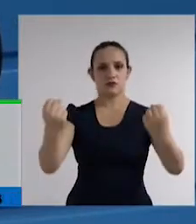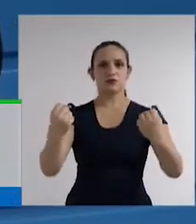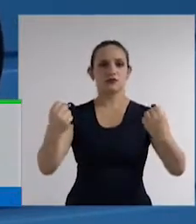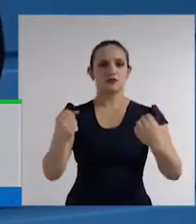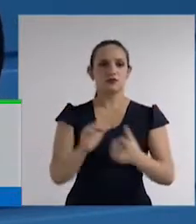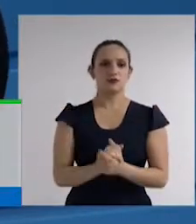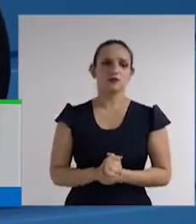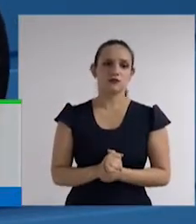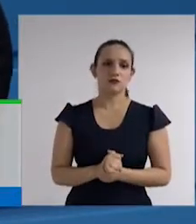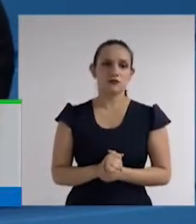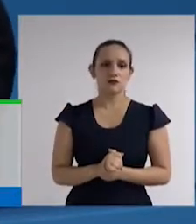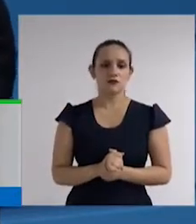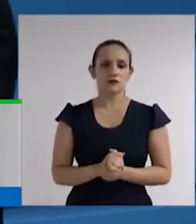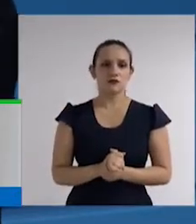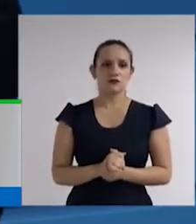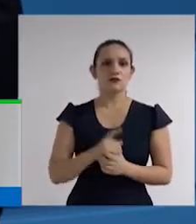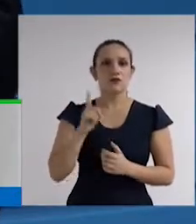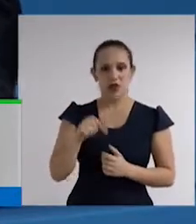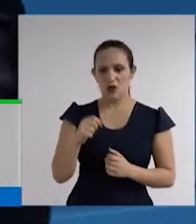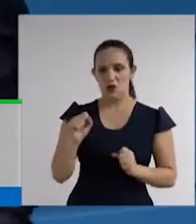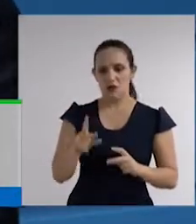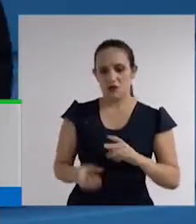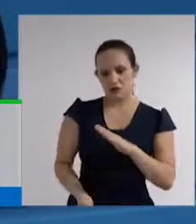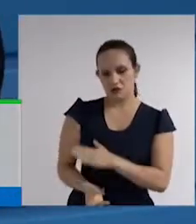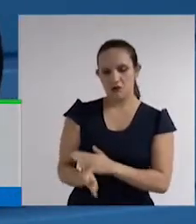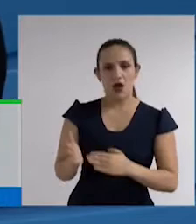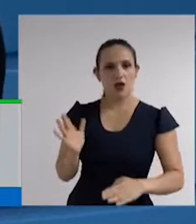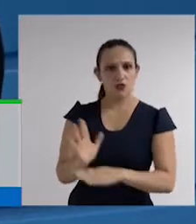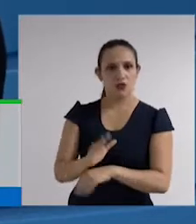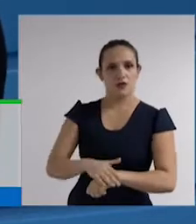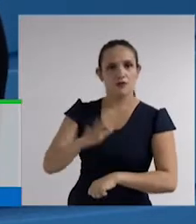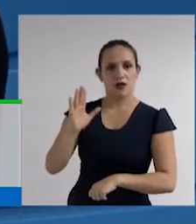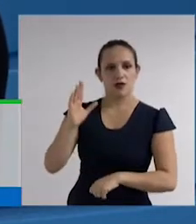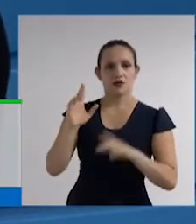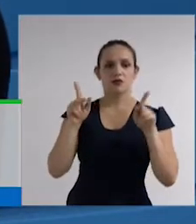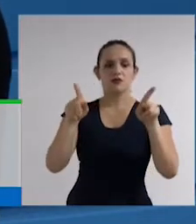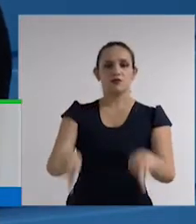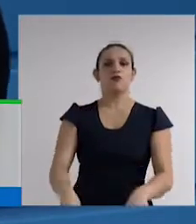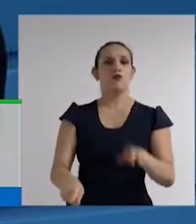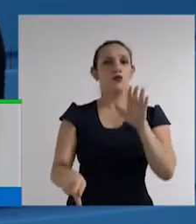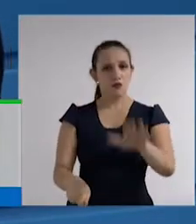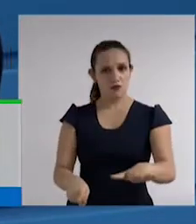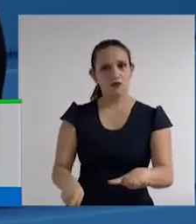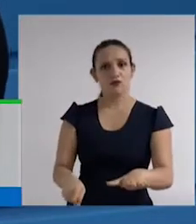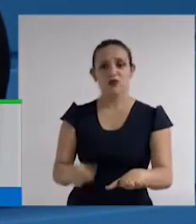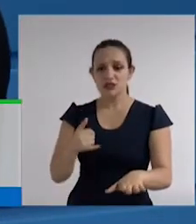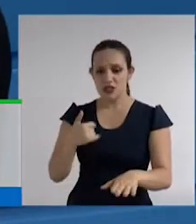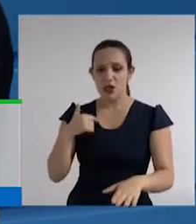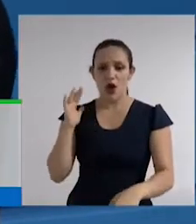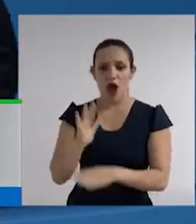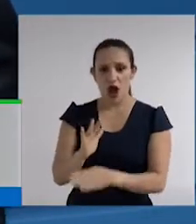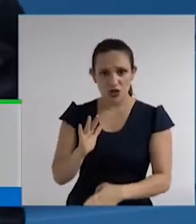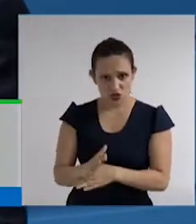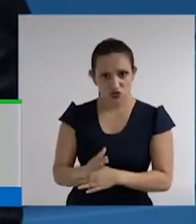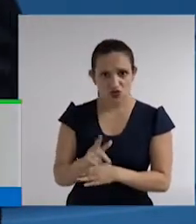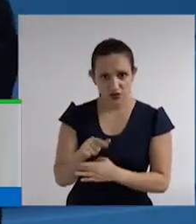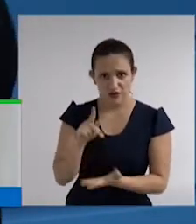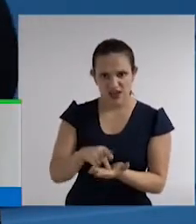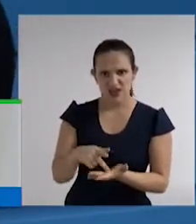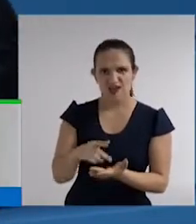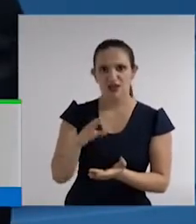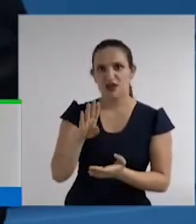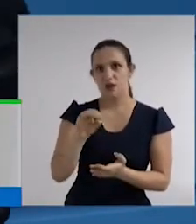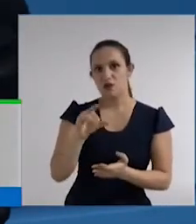esforço de subsídio que custa para toda a nação, e o povo tem que ter consciência disso, subsídio tem custo, e quem